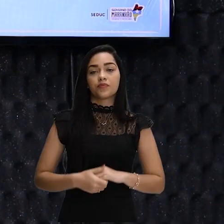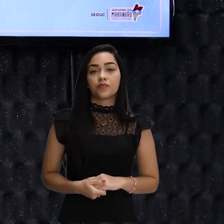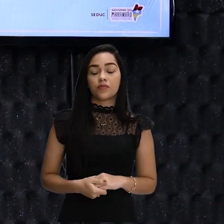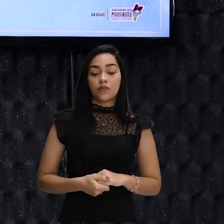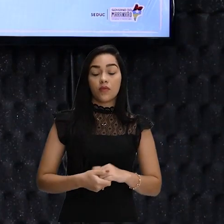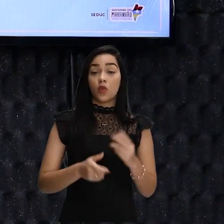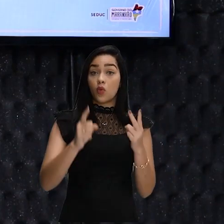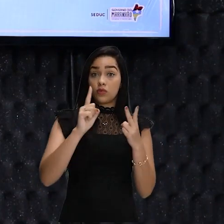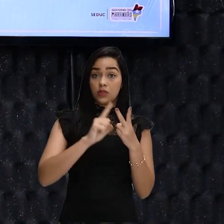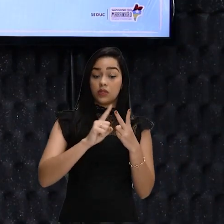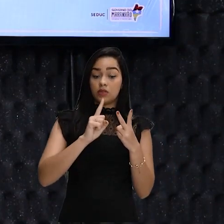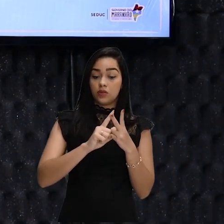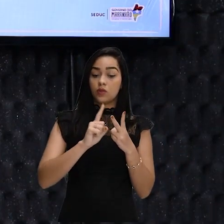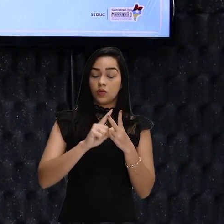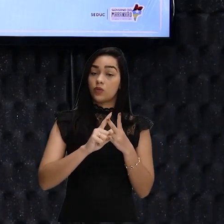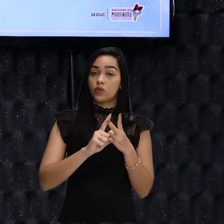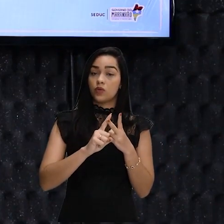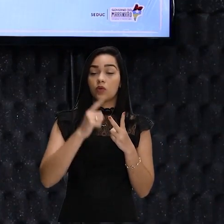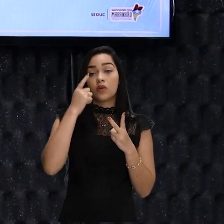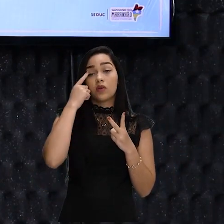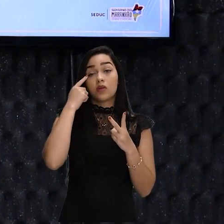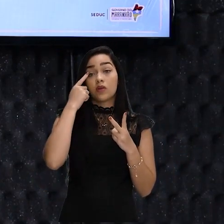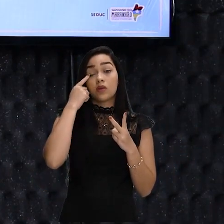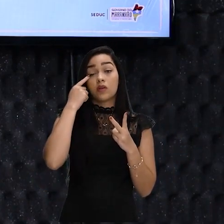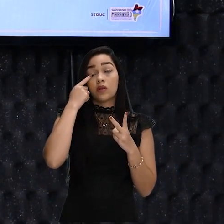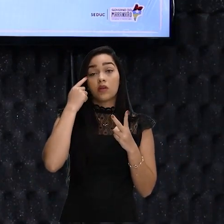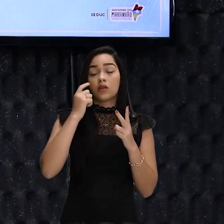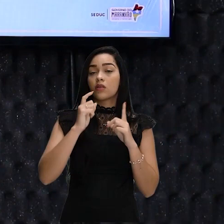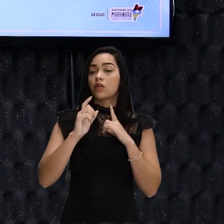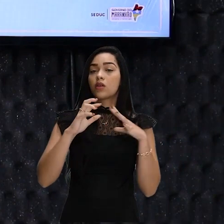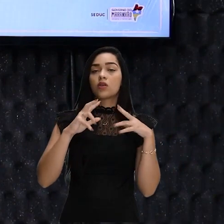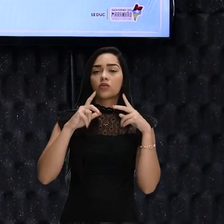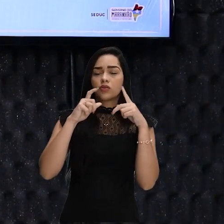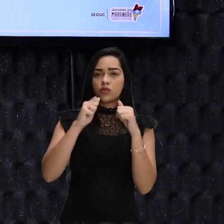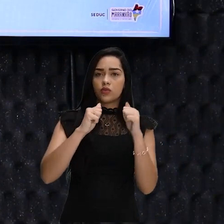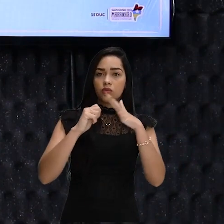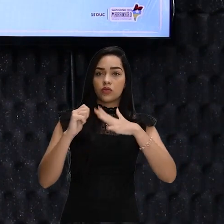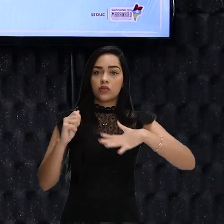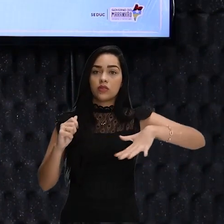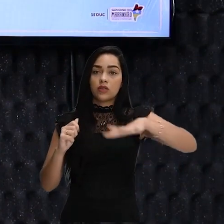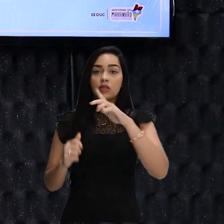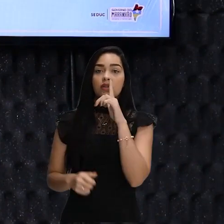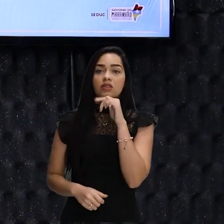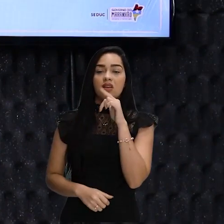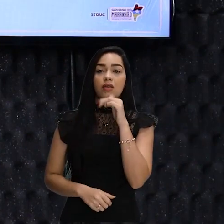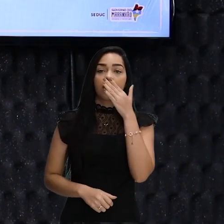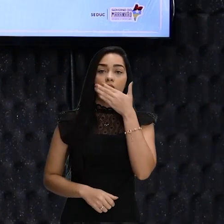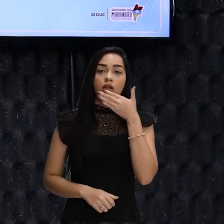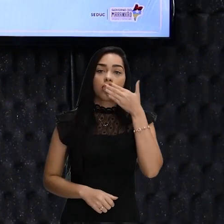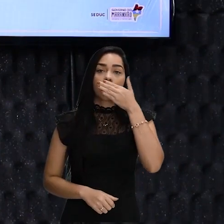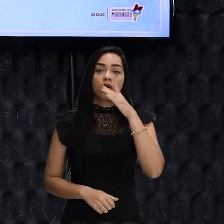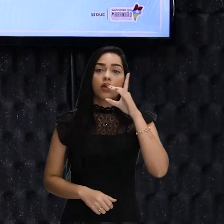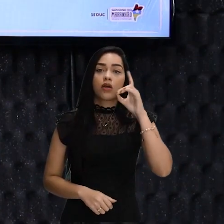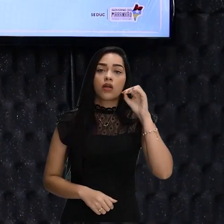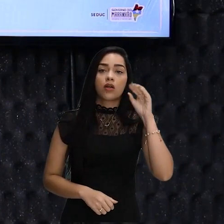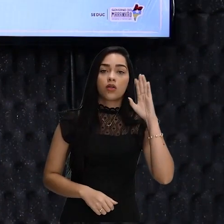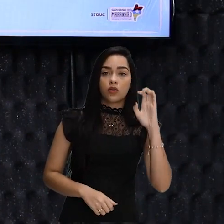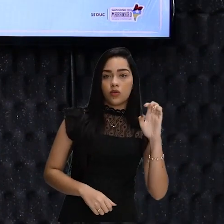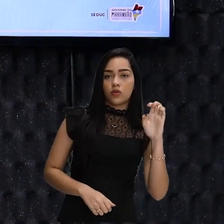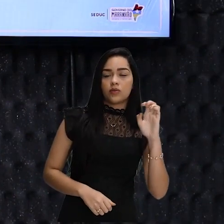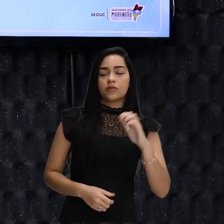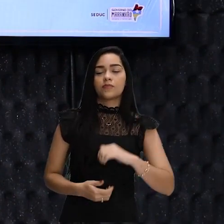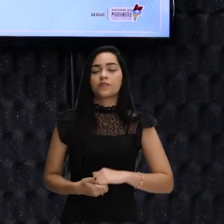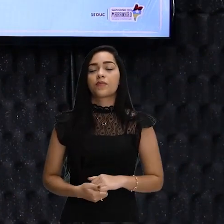O liminociclo ele vai constituir todos os ambientes de água doce, ou ambiente